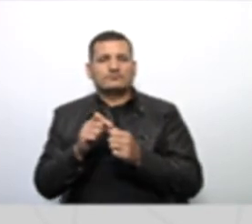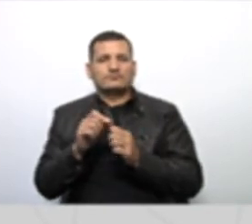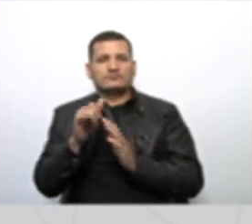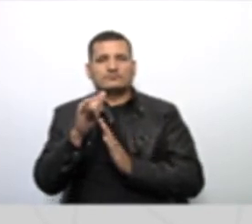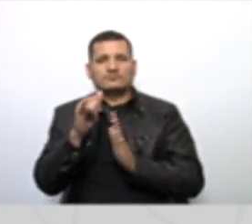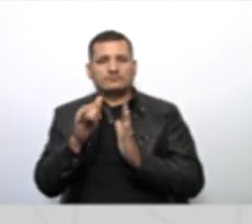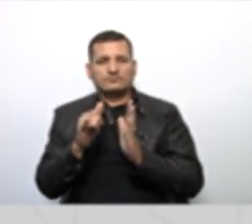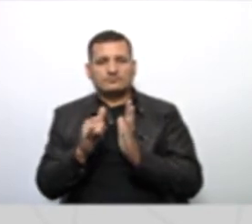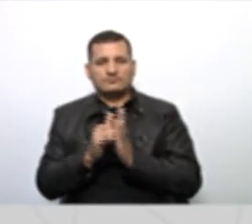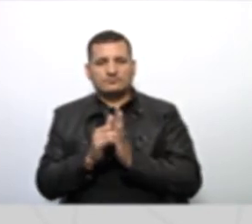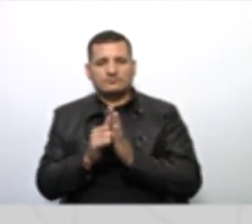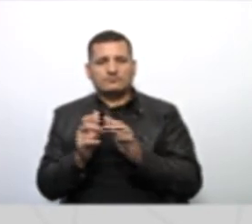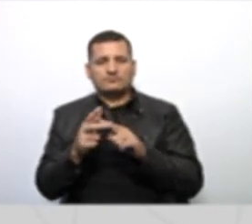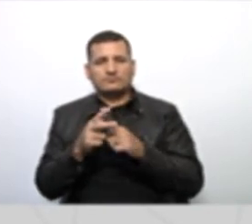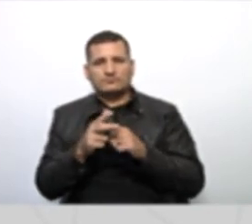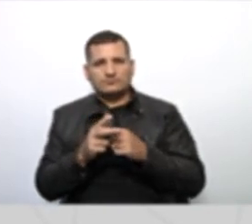configurações